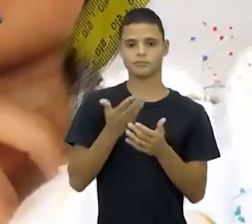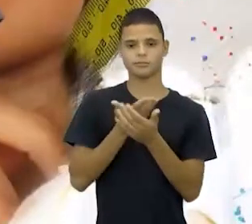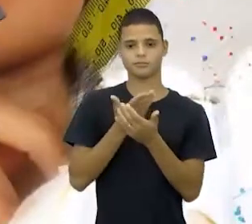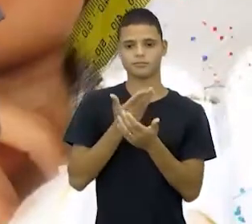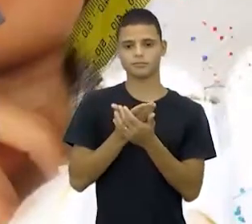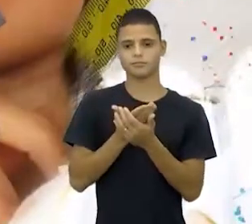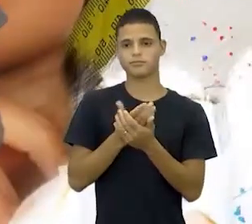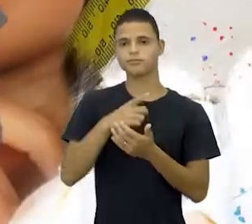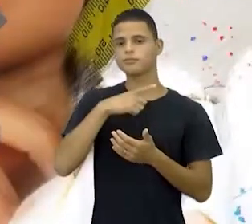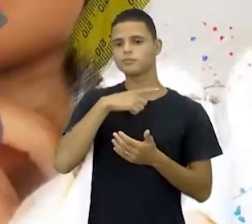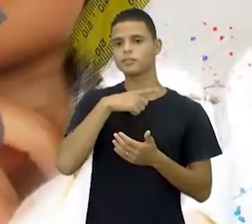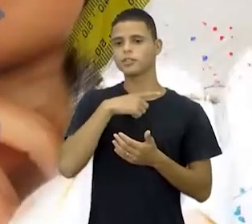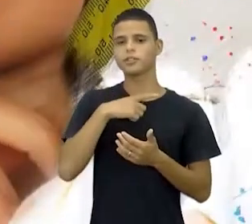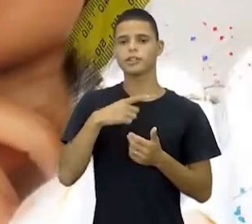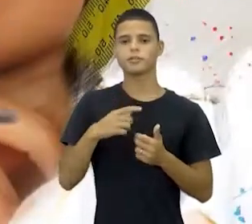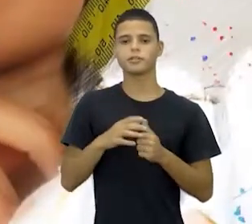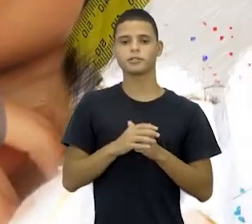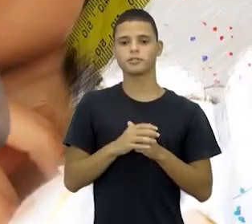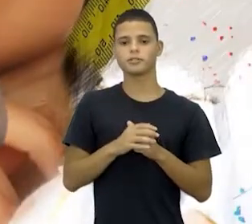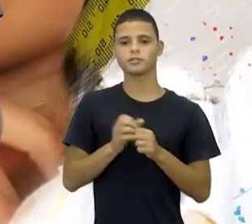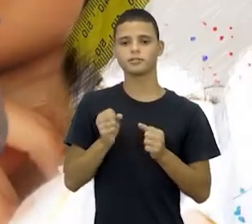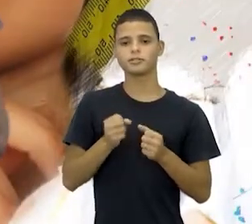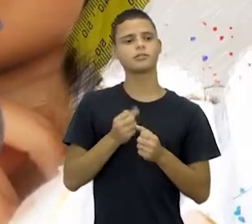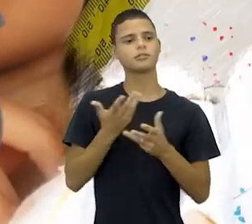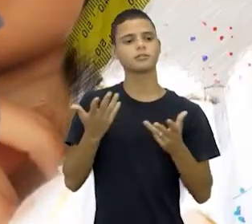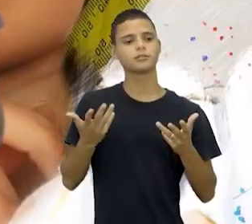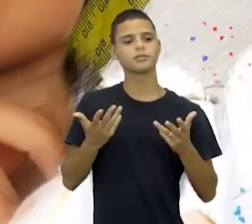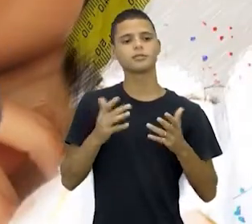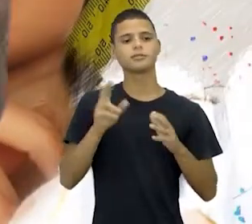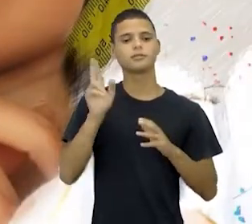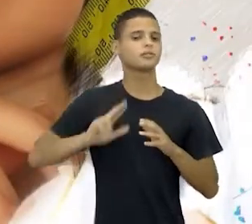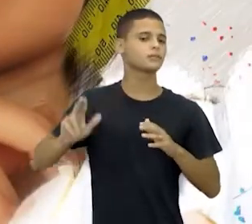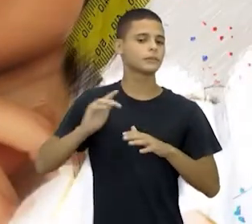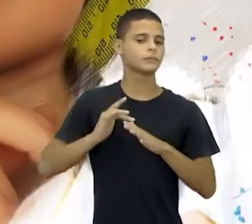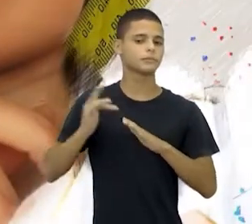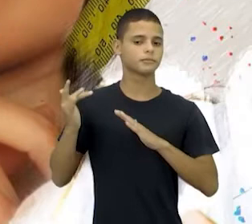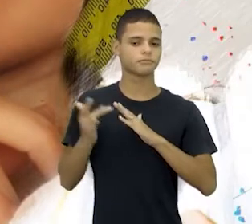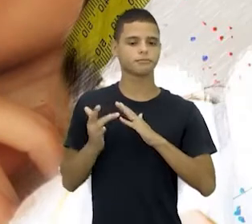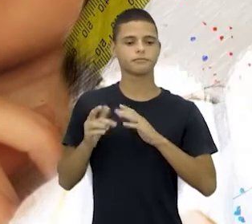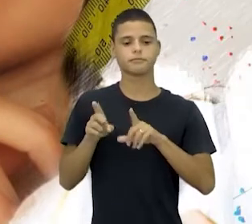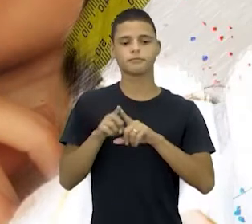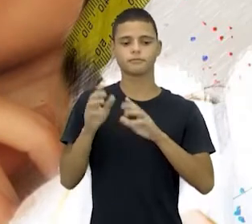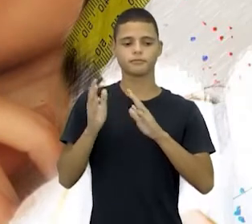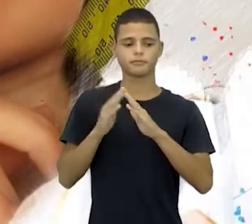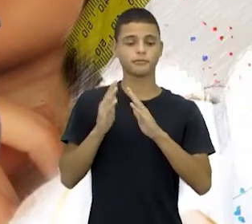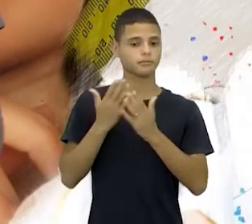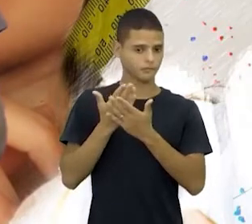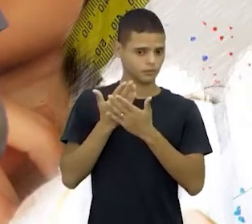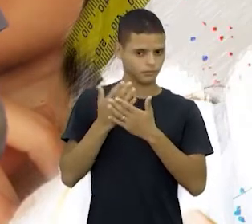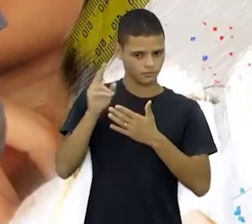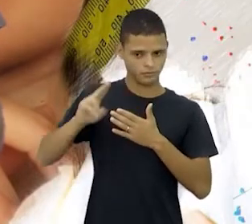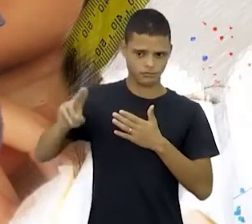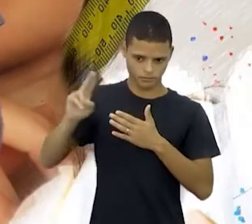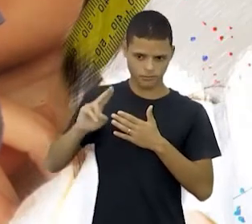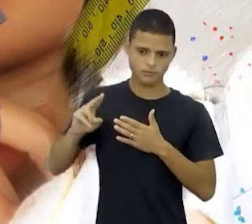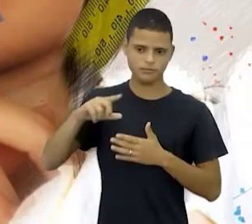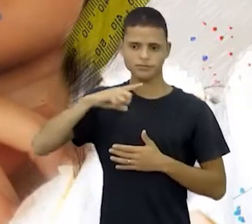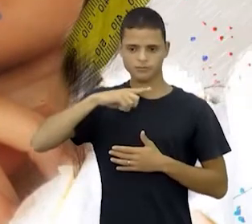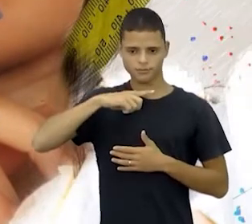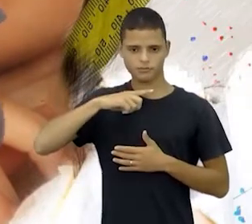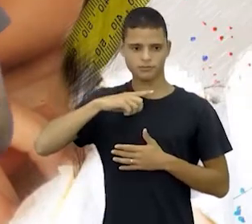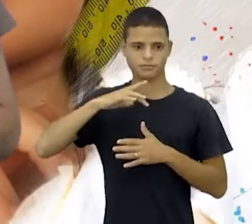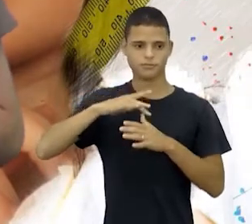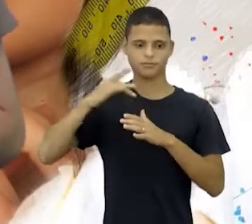pode fazer um levantamento dos dados de quais redes sociais você utiliza. A sua unidade escolar, ela utiliza alguma rede social? Né?